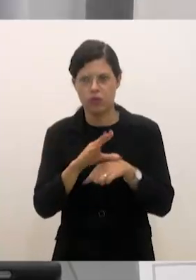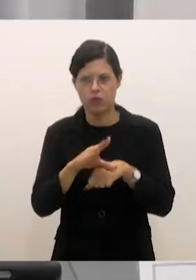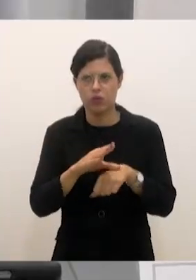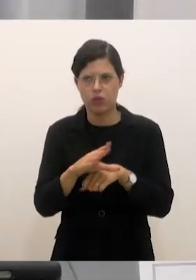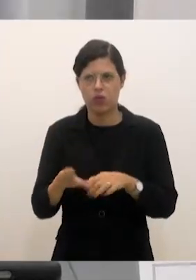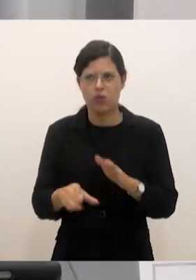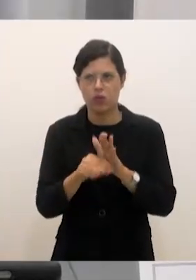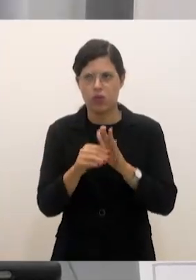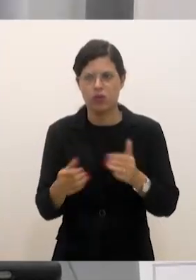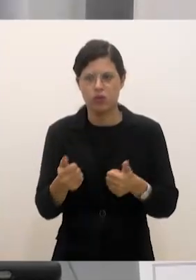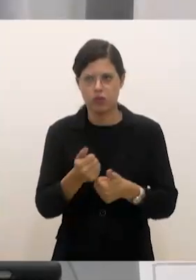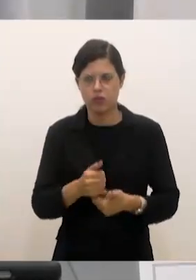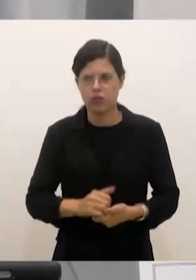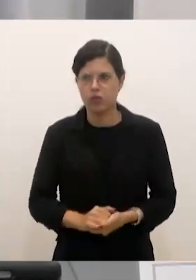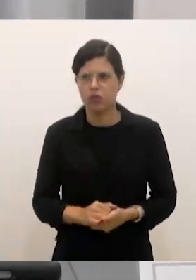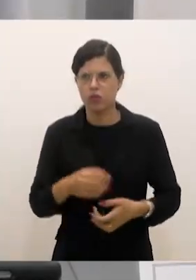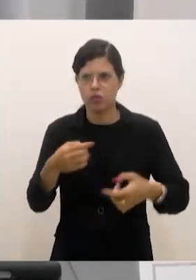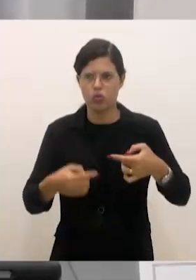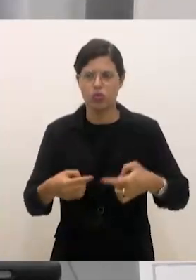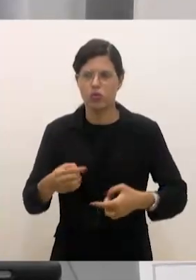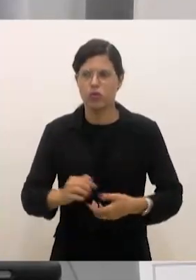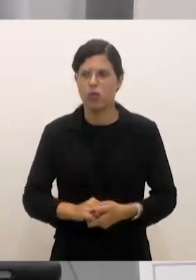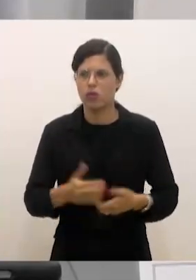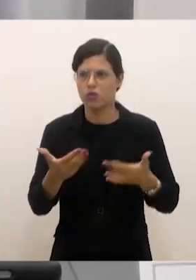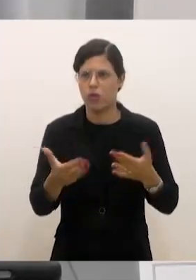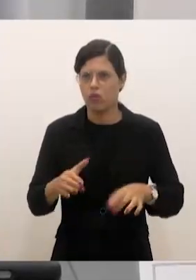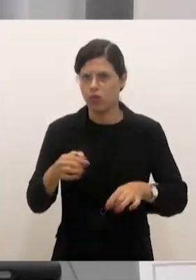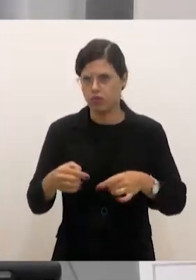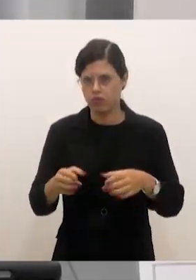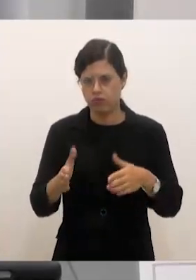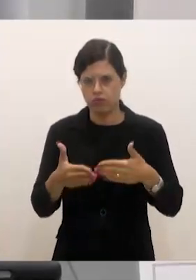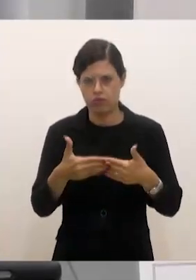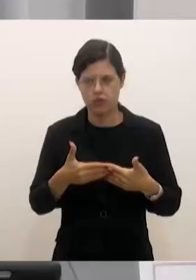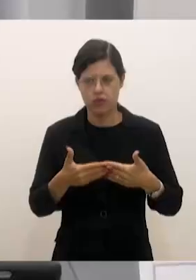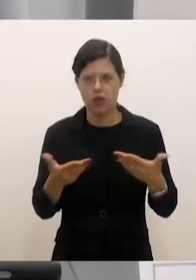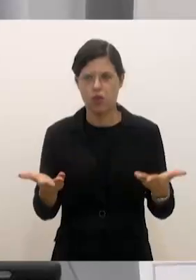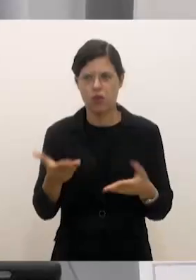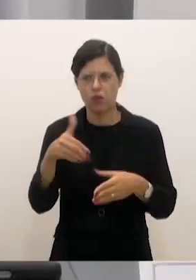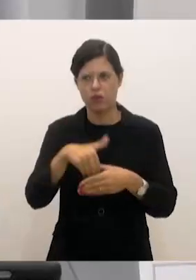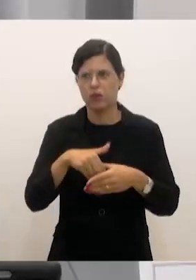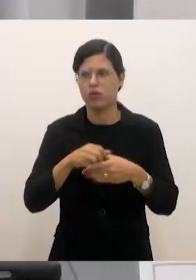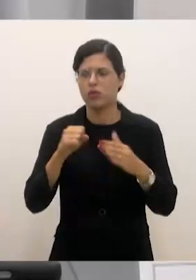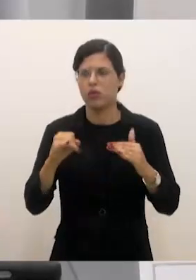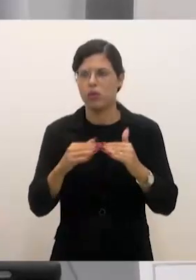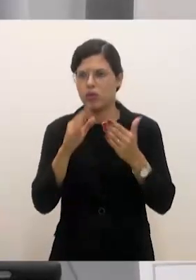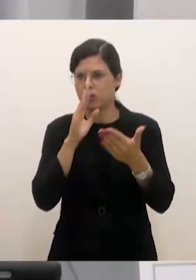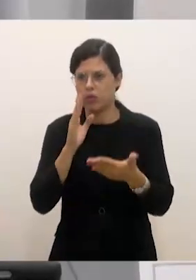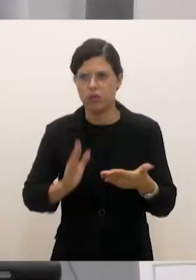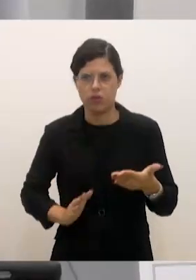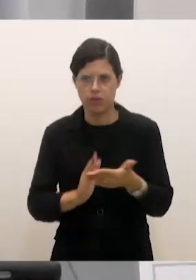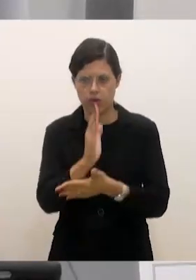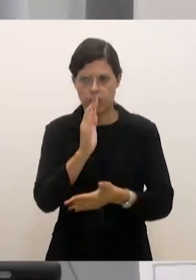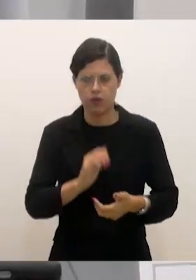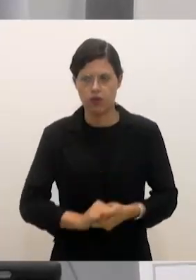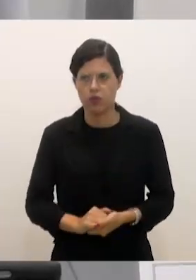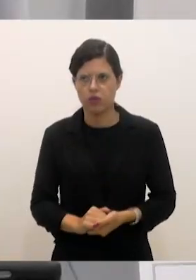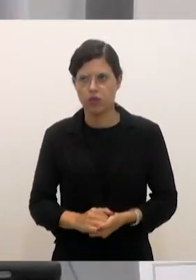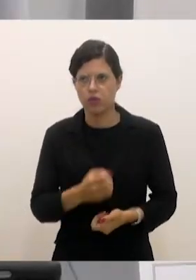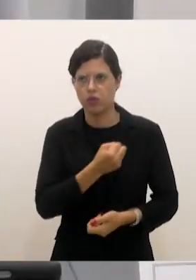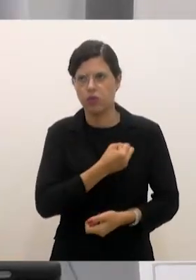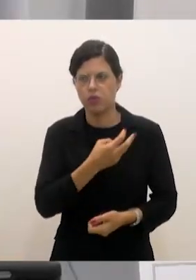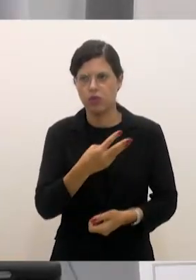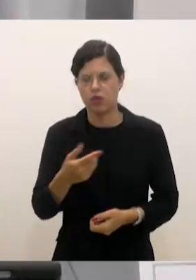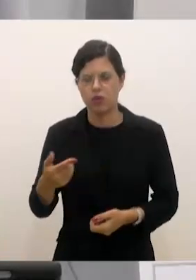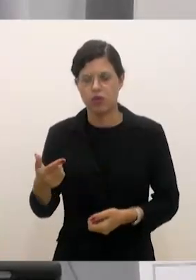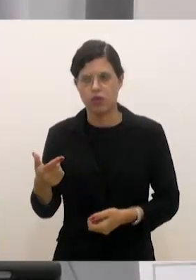emendas, concluindo por substitutivo. Em discussão. Não havendo quem queira discutir, encerrada a discussão, em votação, os senhores que aprovam permaneçam como estão. Aprovado. 34 da